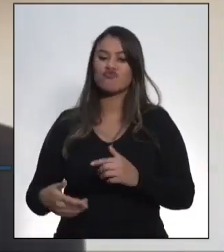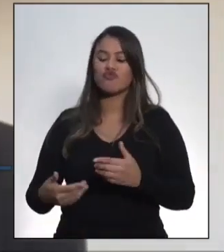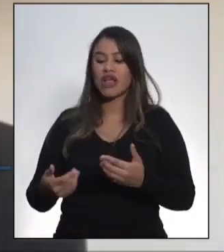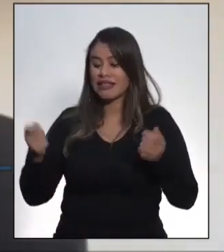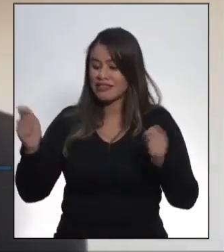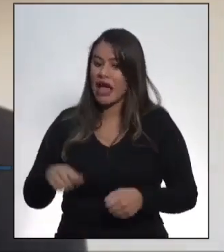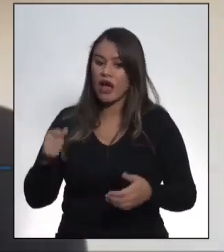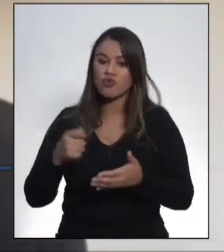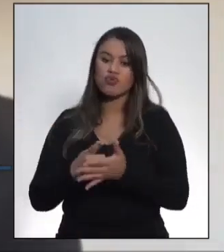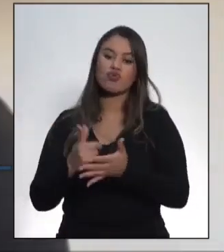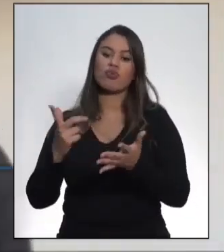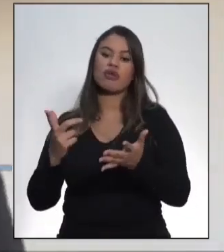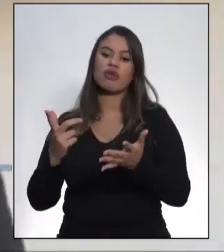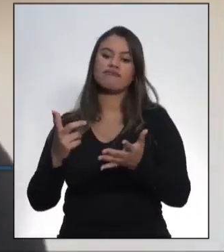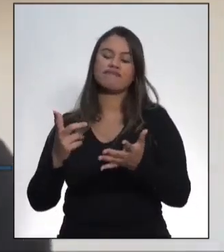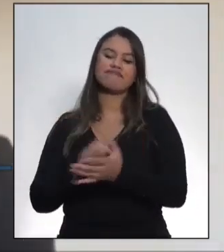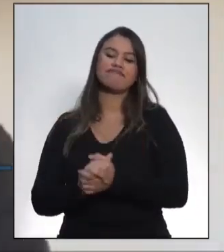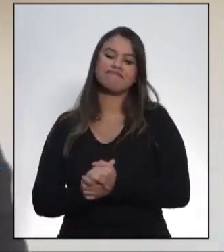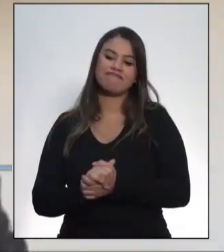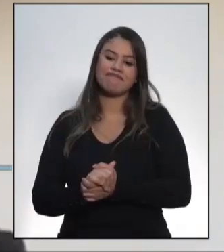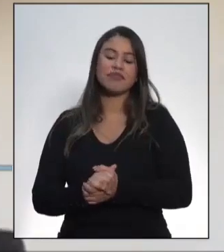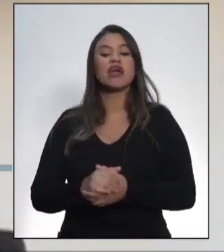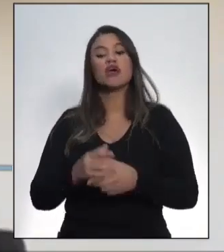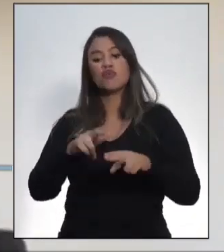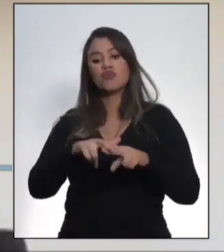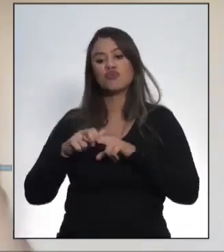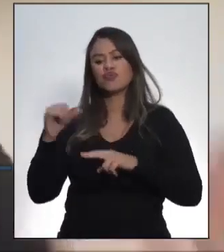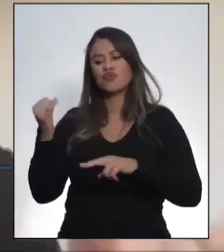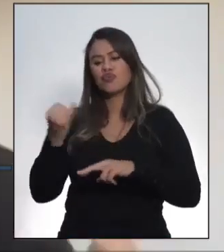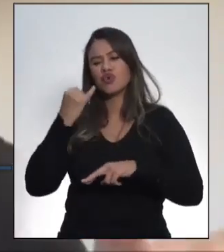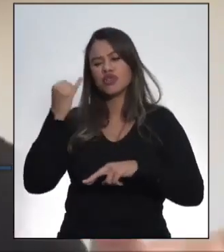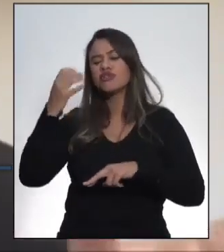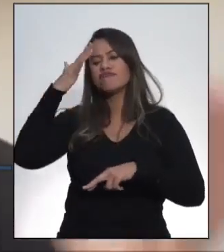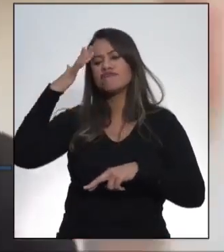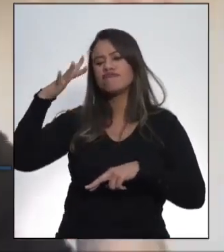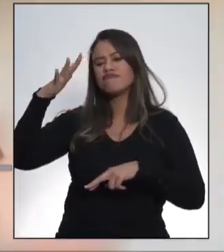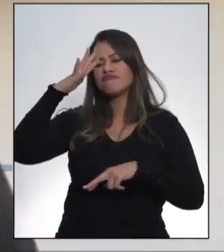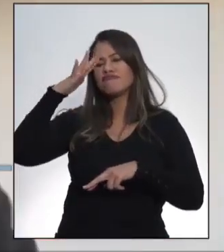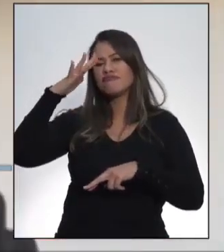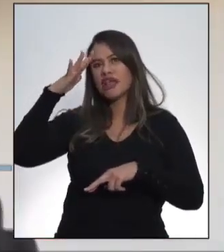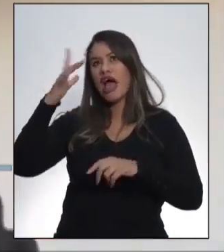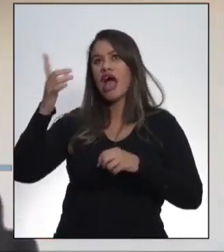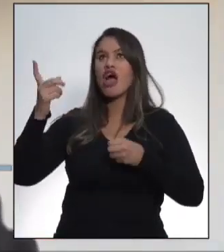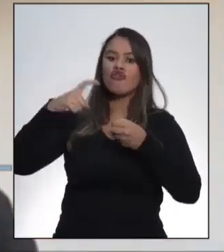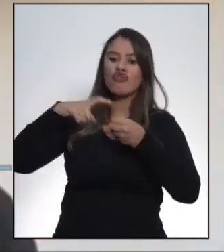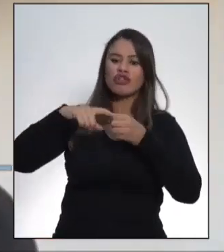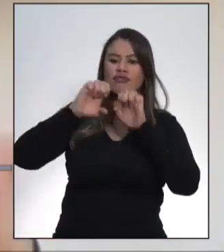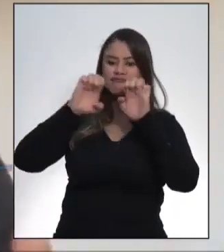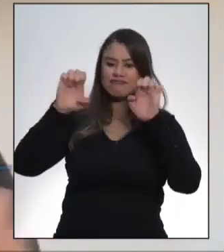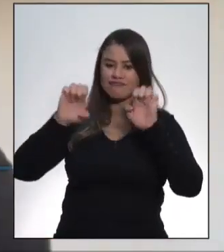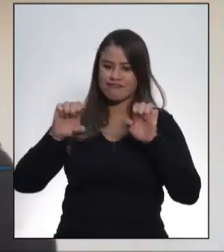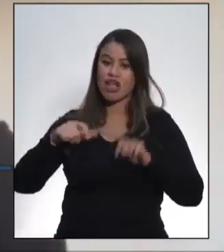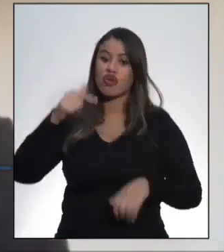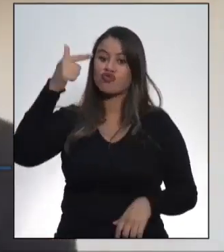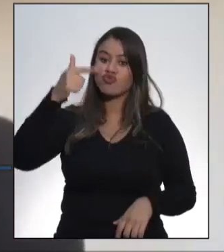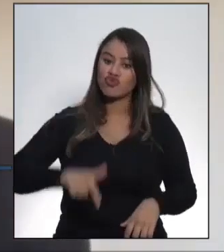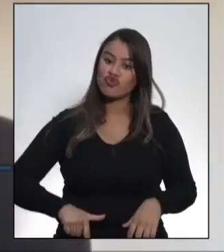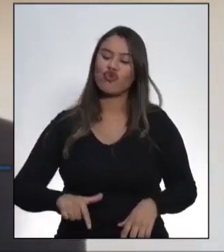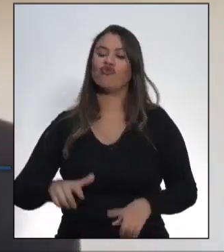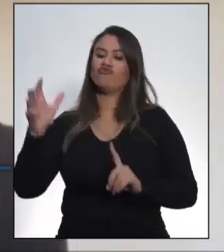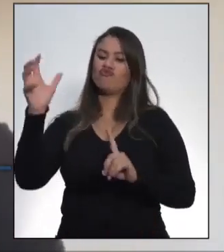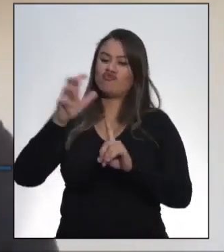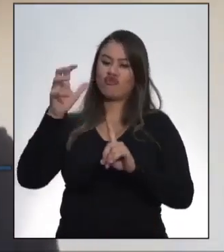comprado. E aqui é sempre importante a gente parar para voltar para a nossa estrutura. E eu, de novo, provoco vocês, se